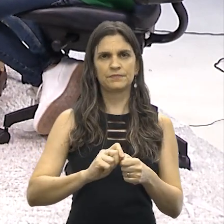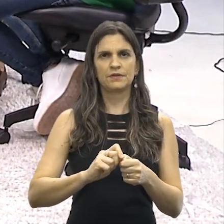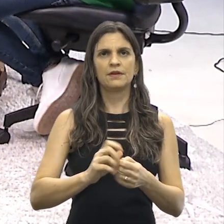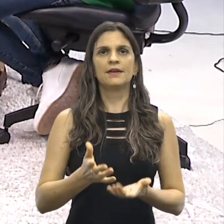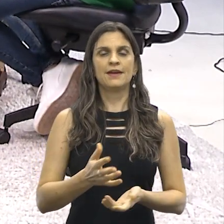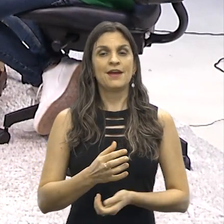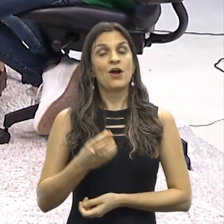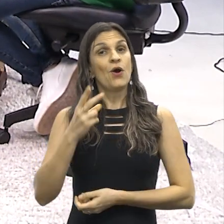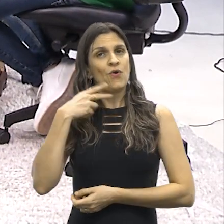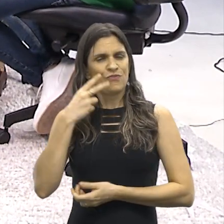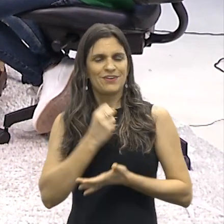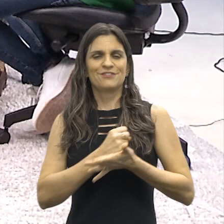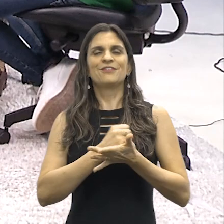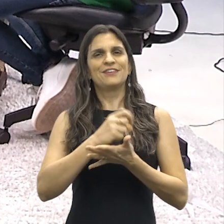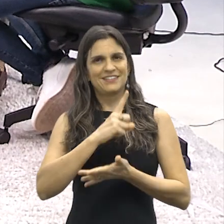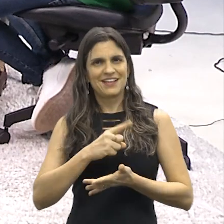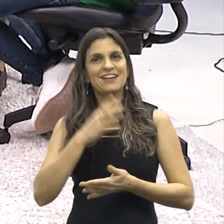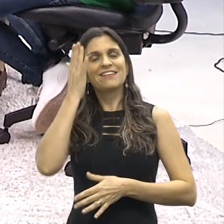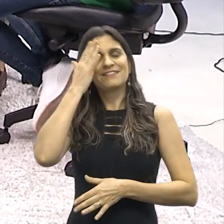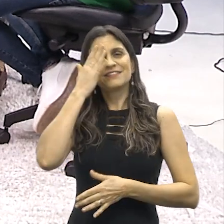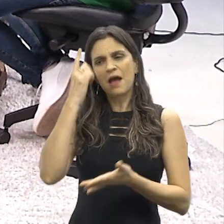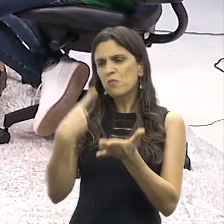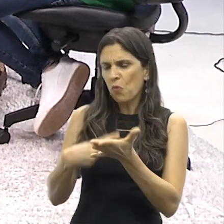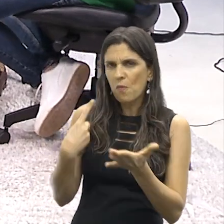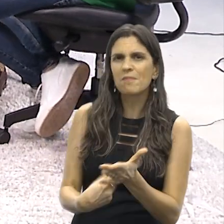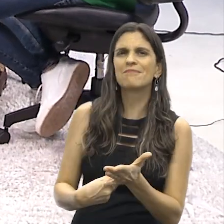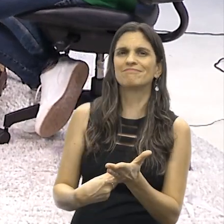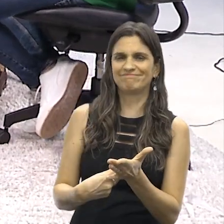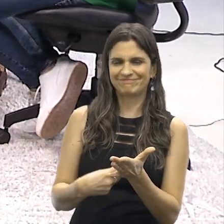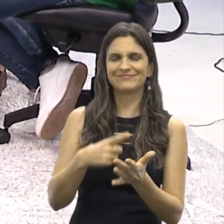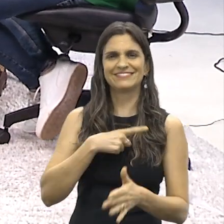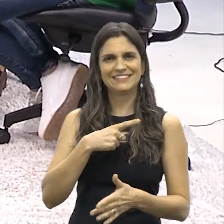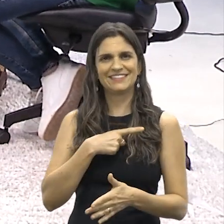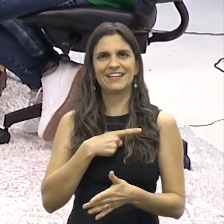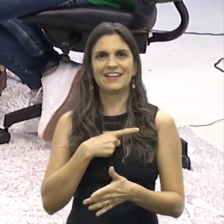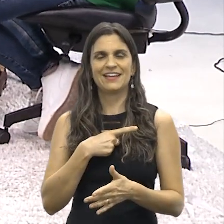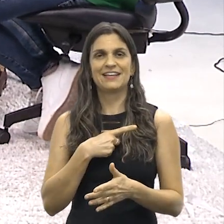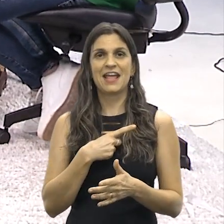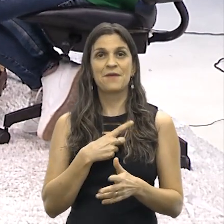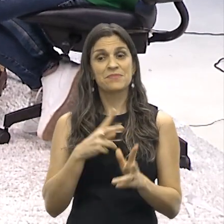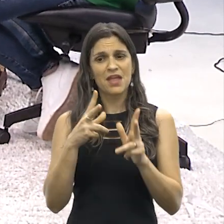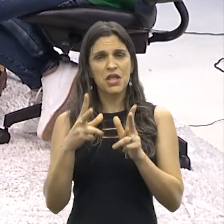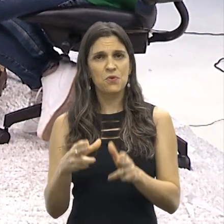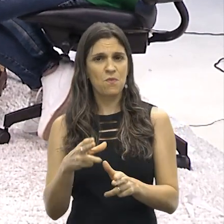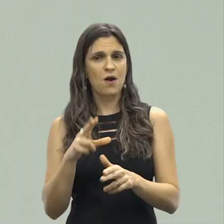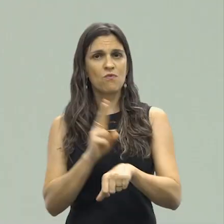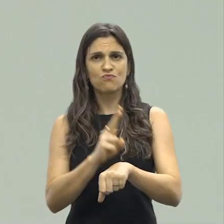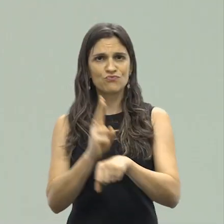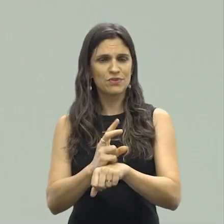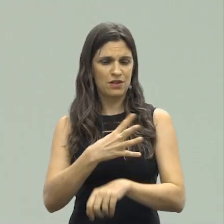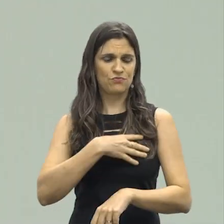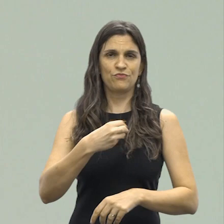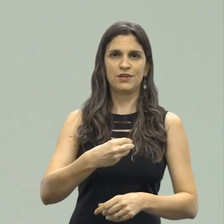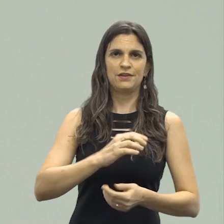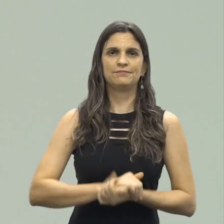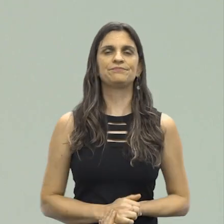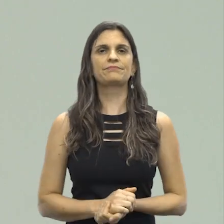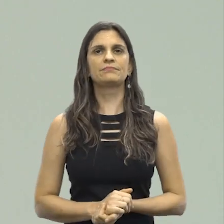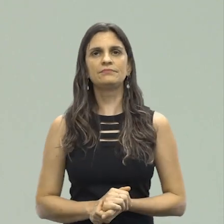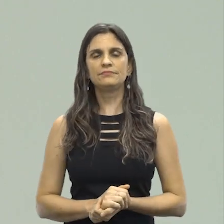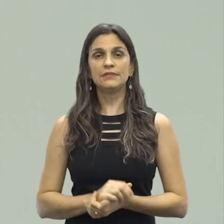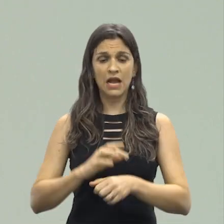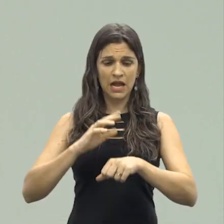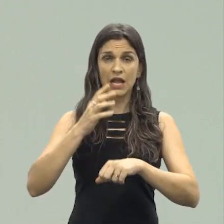né? Sim. É igual cuidar de um filho mesmo, é uma responsabilidade, né, igual um filho. Com certeza, ficou doente, corre